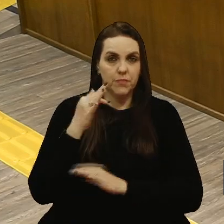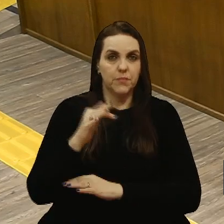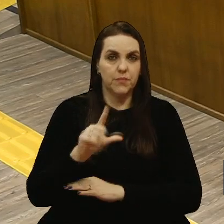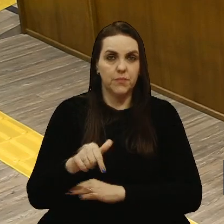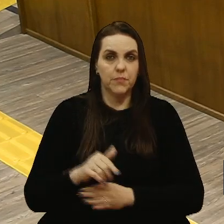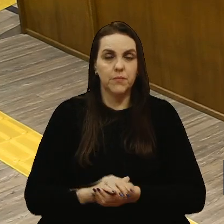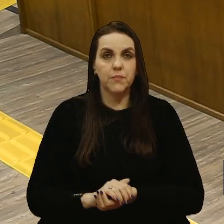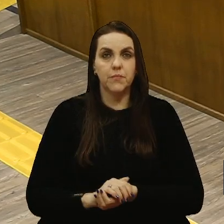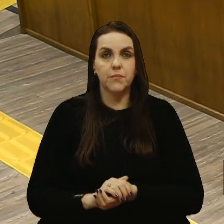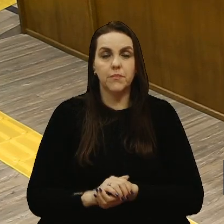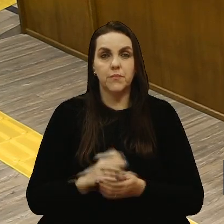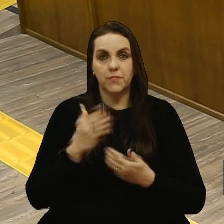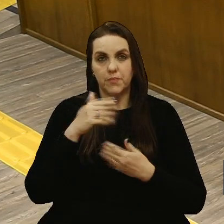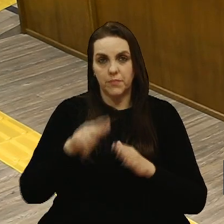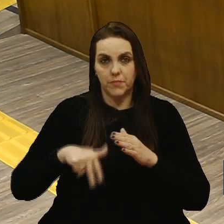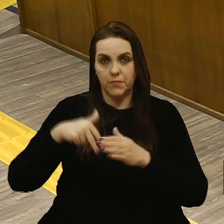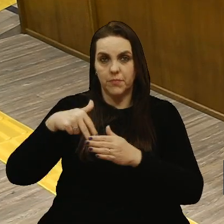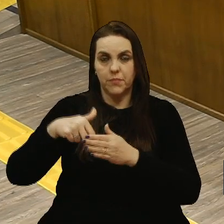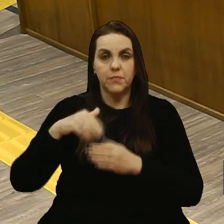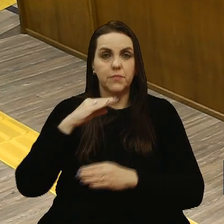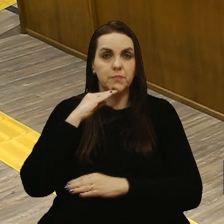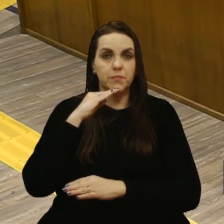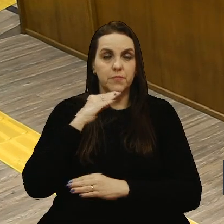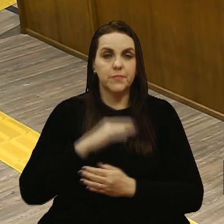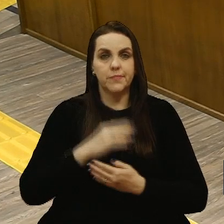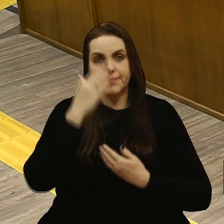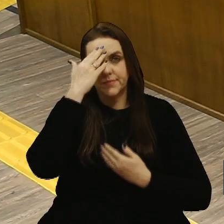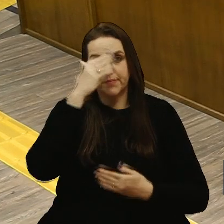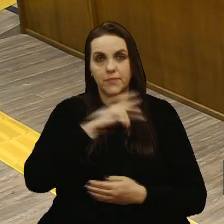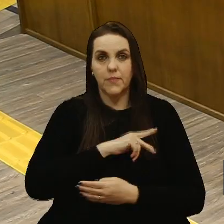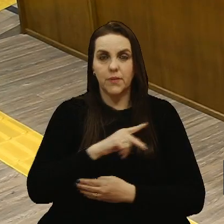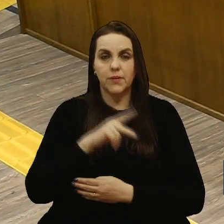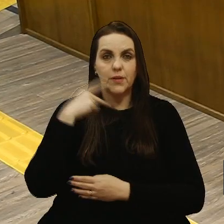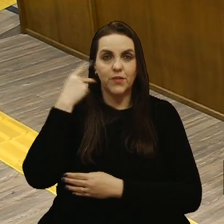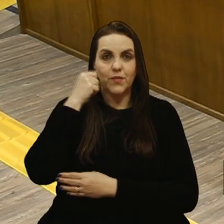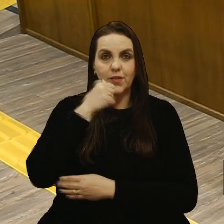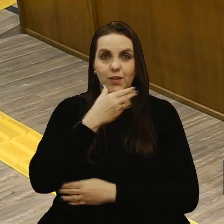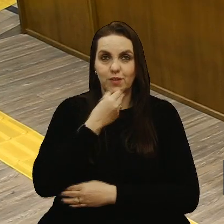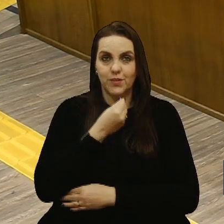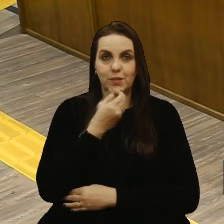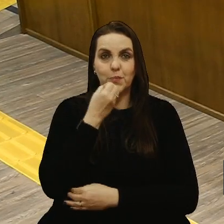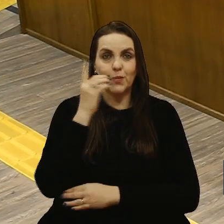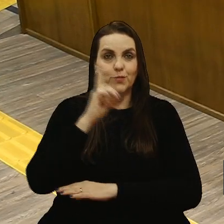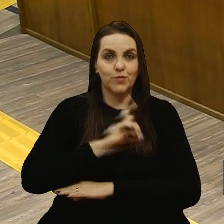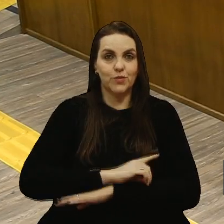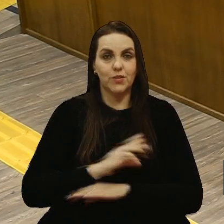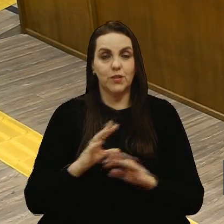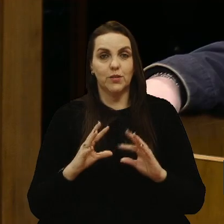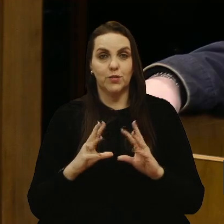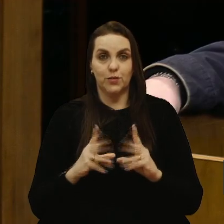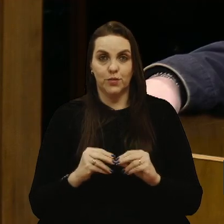Muito obrigado, presidente, senhoras e senhores vereadores. Muito bom dia a todos.